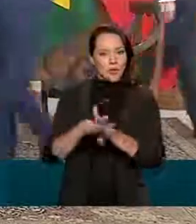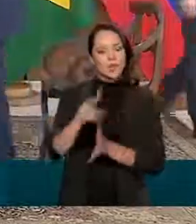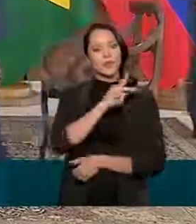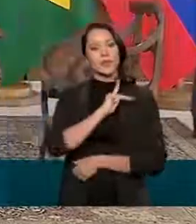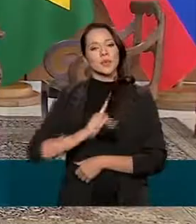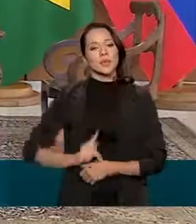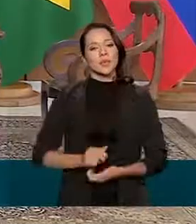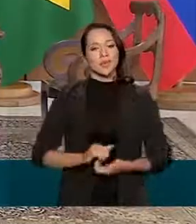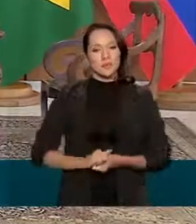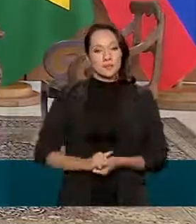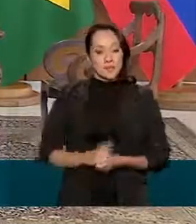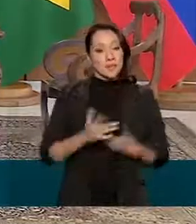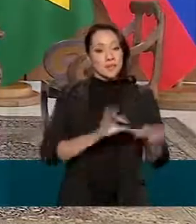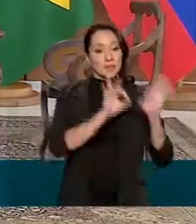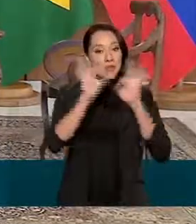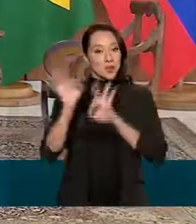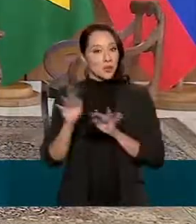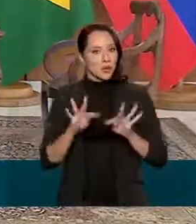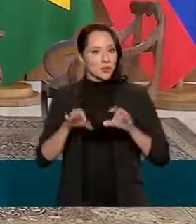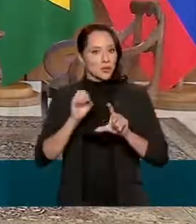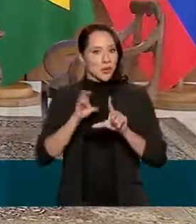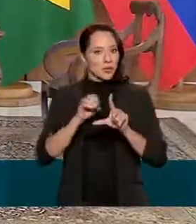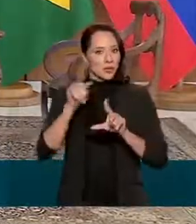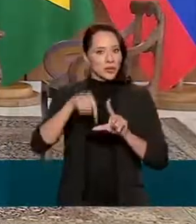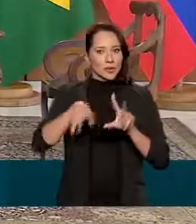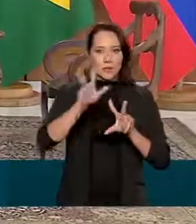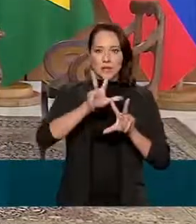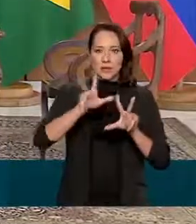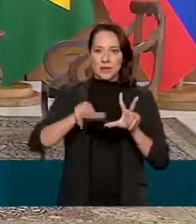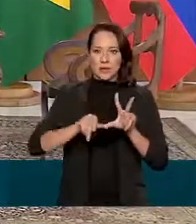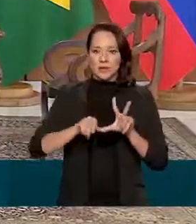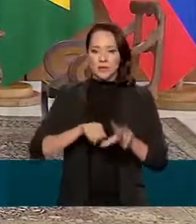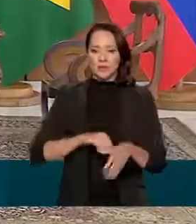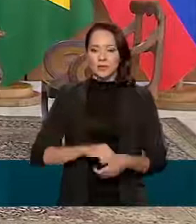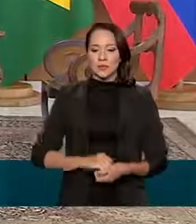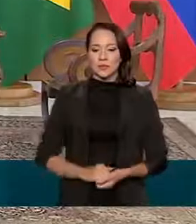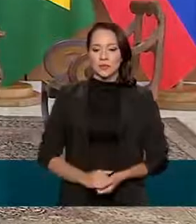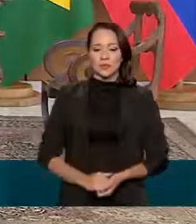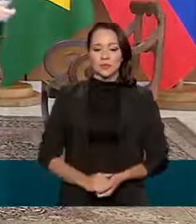presidente você acompanha tudo ao vivo aqui pela TV Brasil